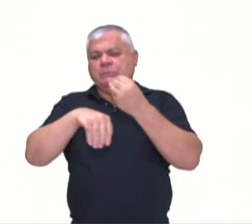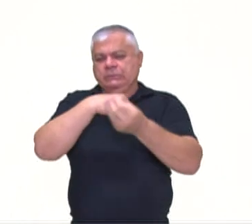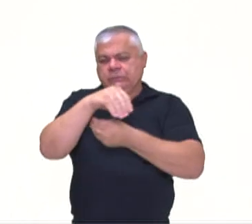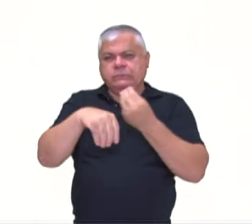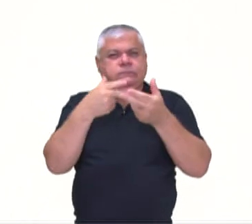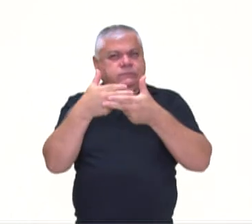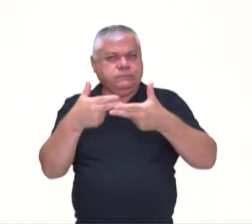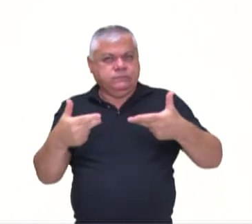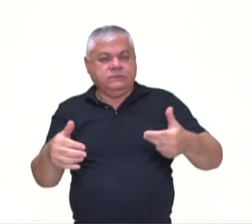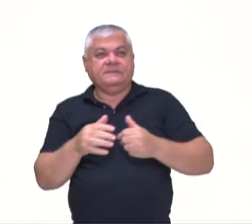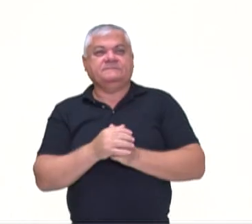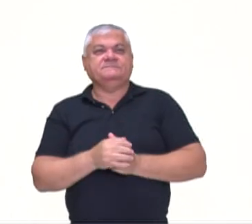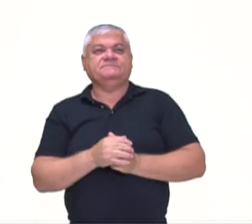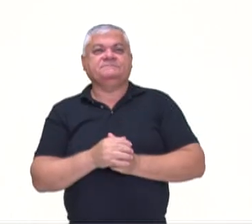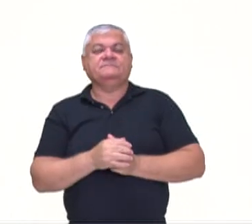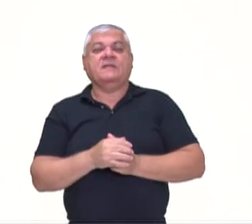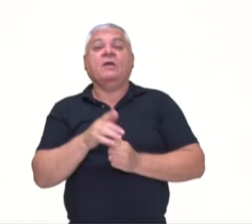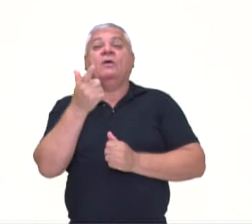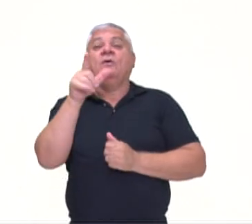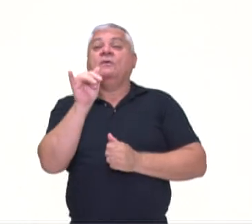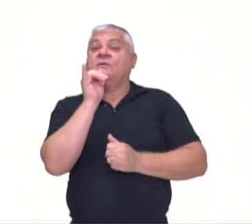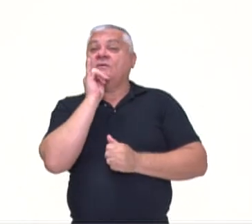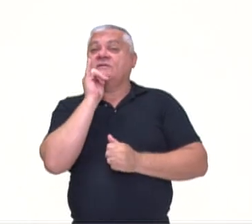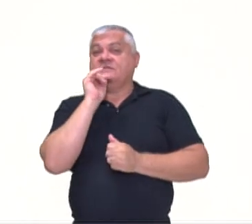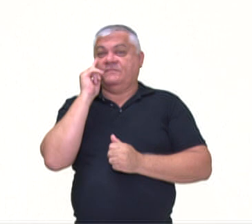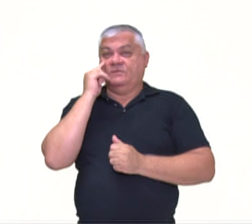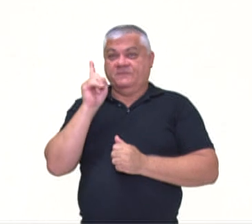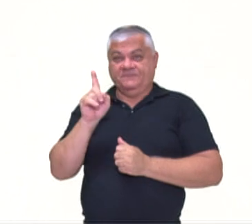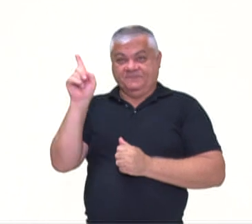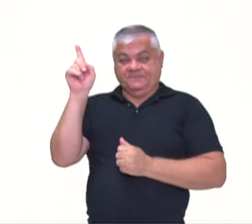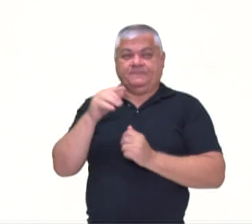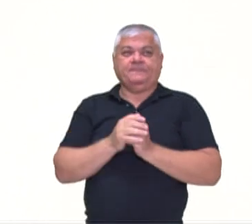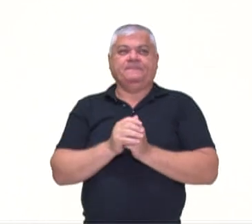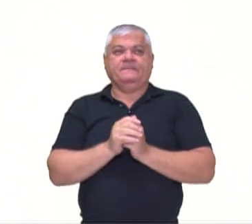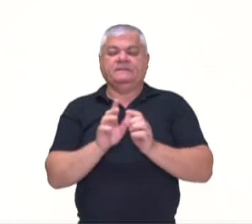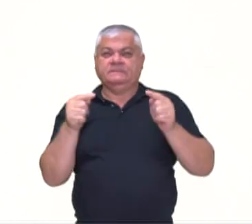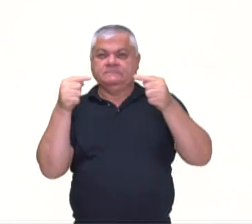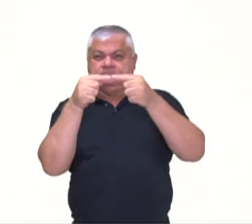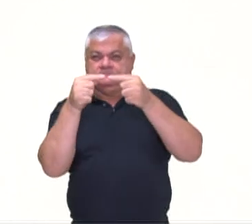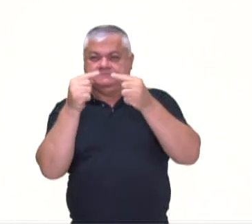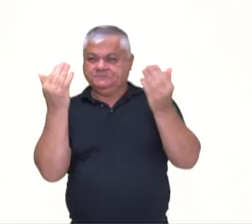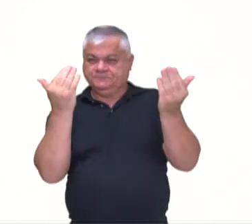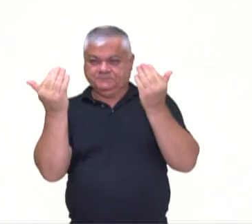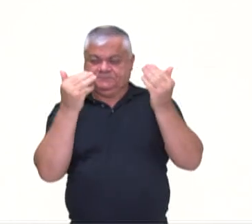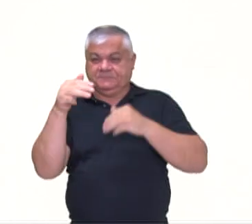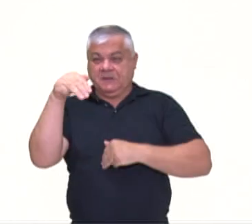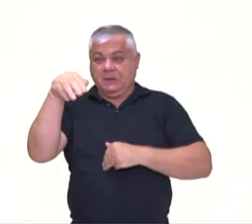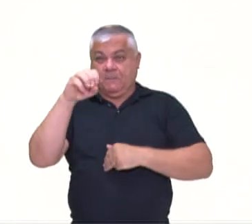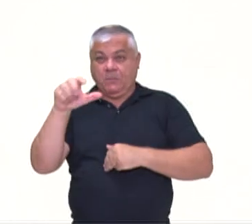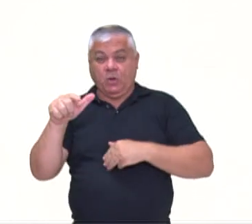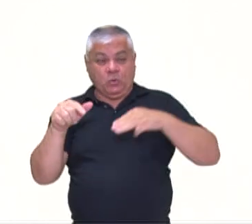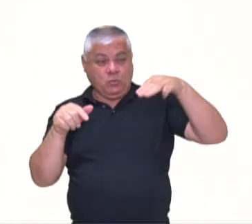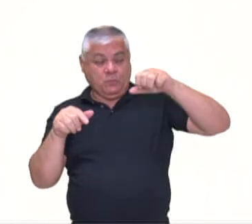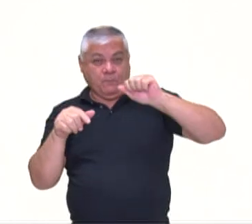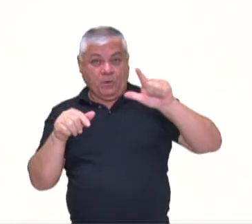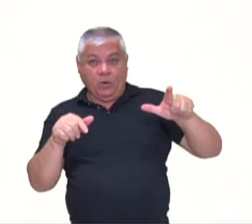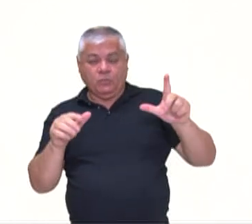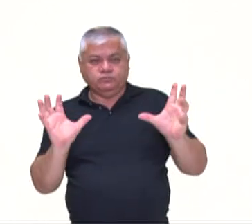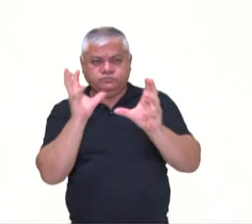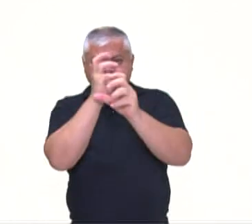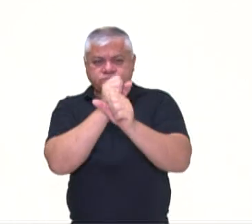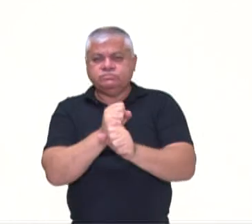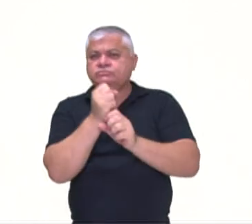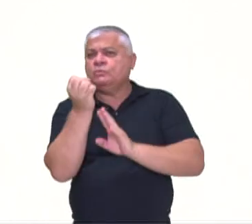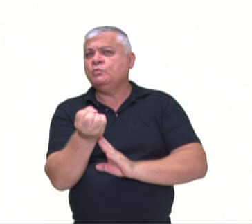Avogadro, certo? Vamos lá, um exemplo resolvido. Quando a gente relaciona mol-mol, calcular o número de mol de